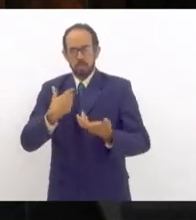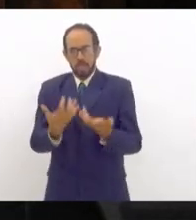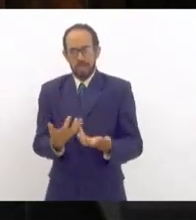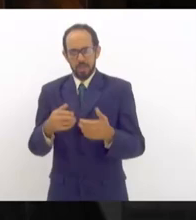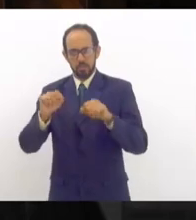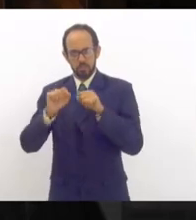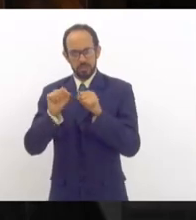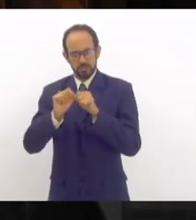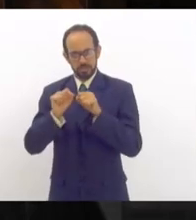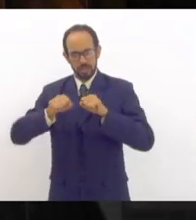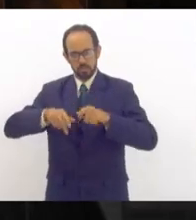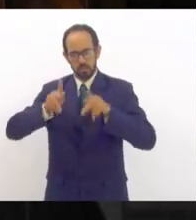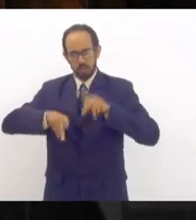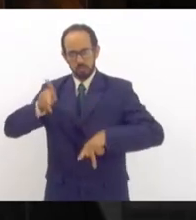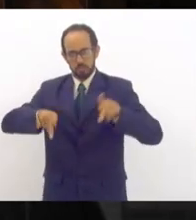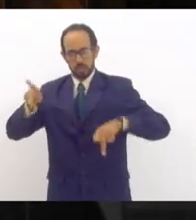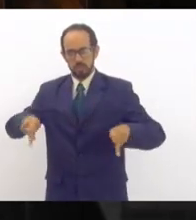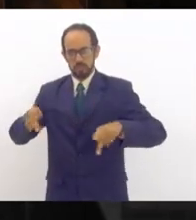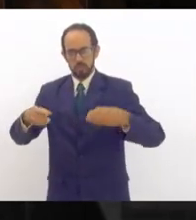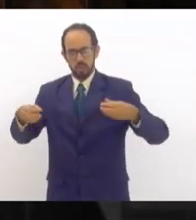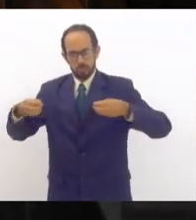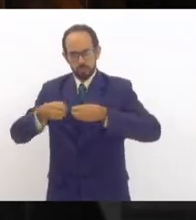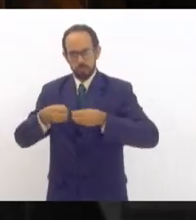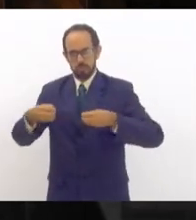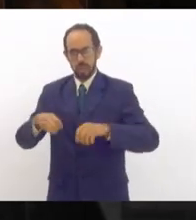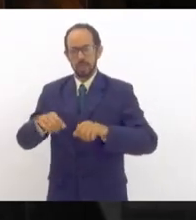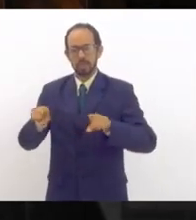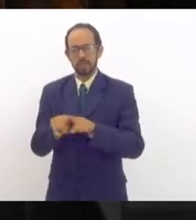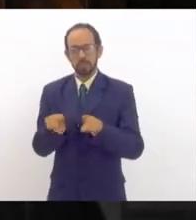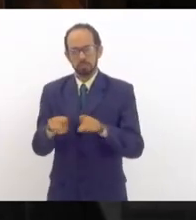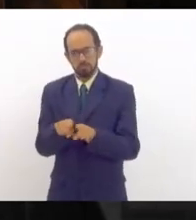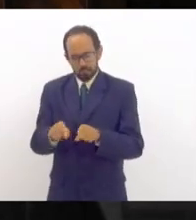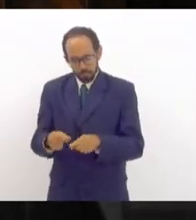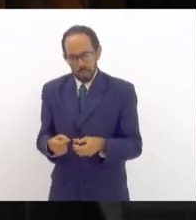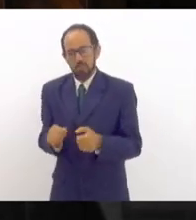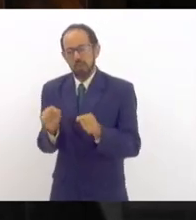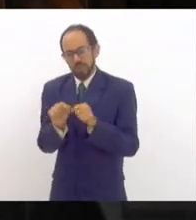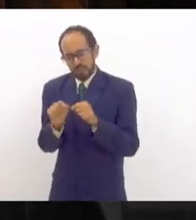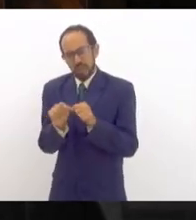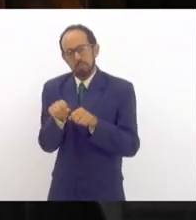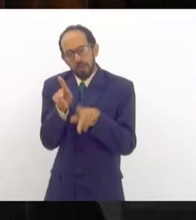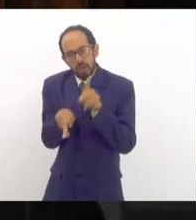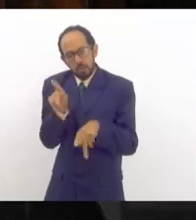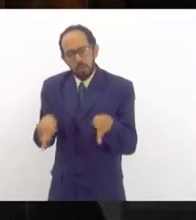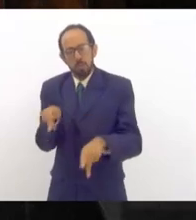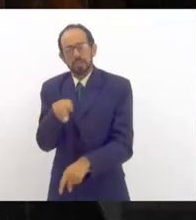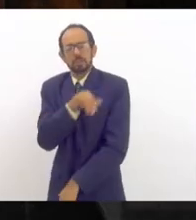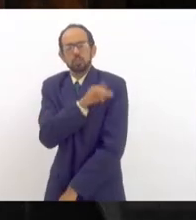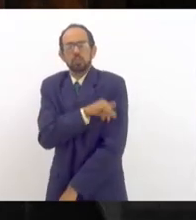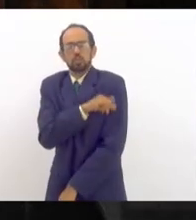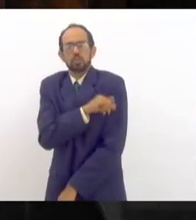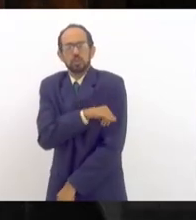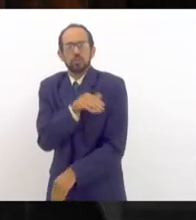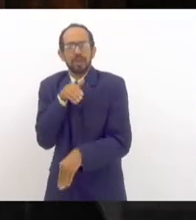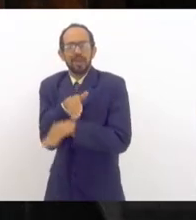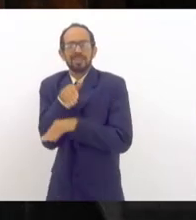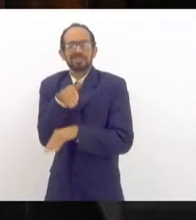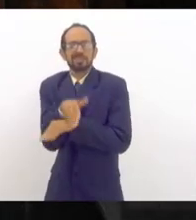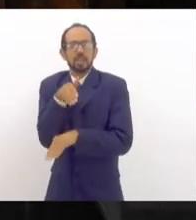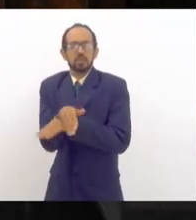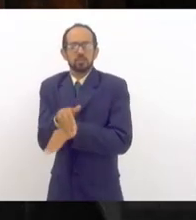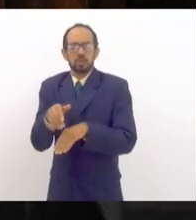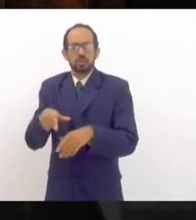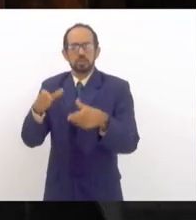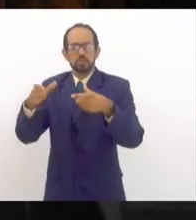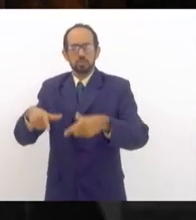disso Trazer isso para a população aproximar e dar de fato para o cidadão Fluminense cidadão carioca o acesso a esses grandes